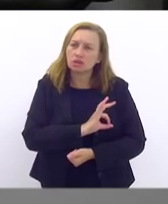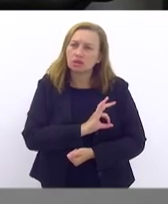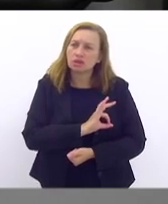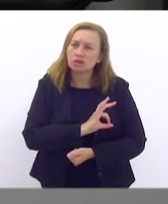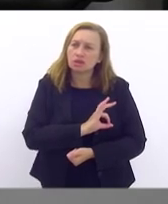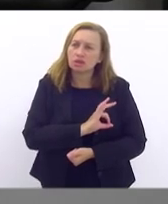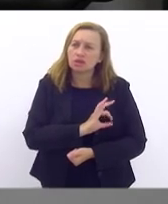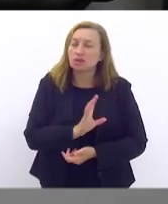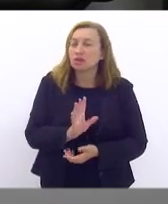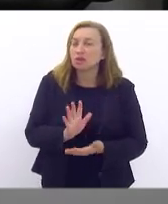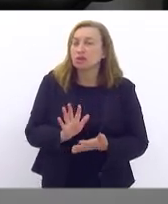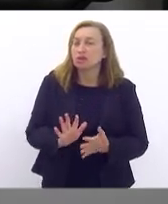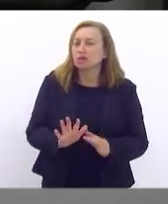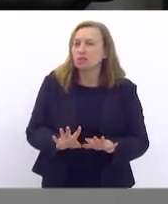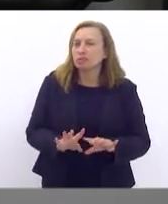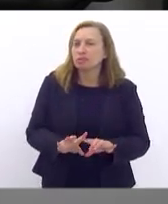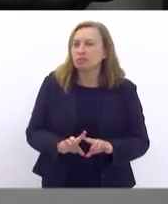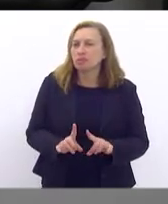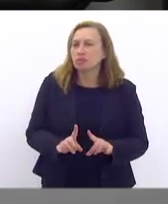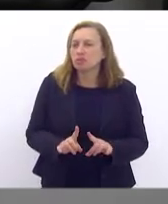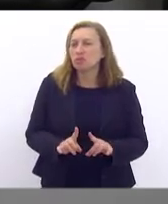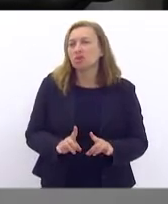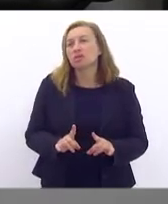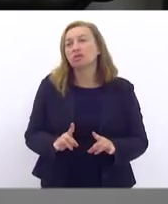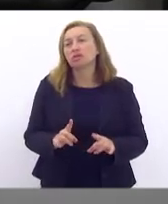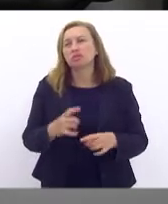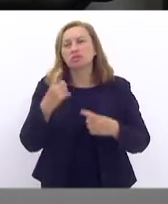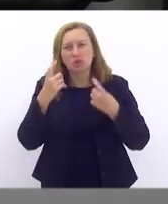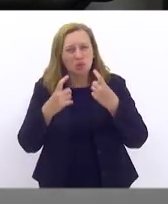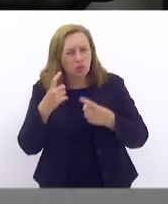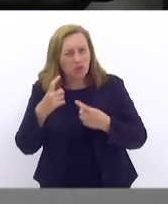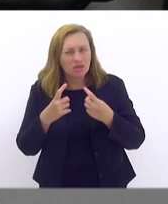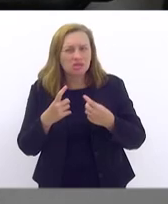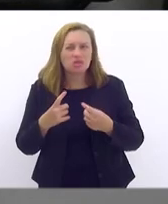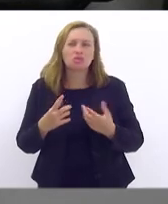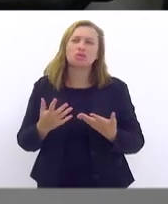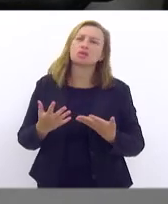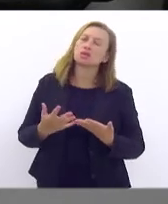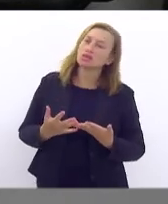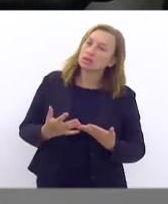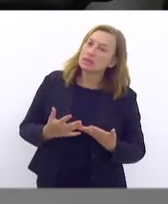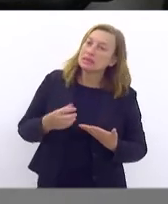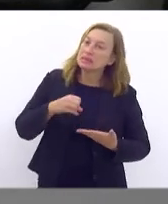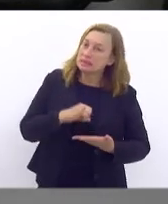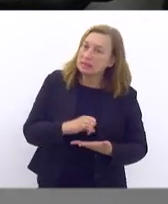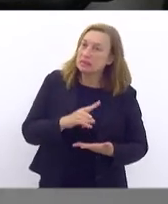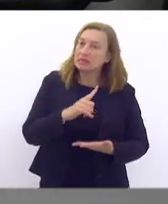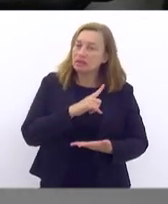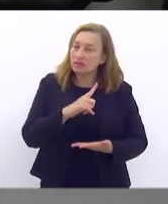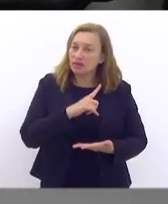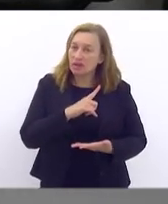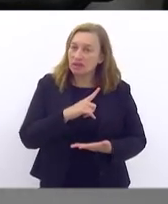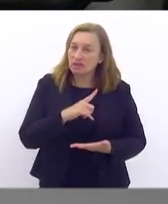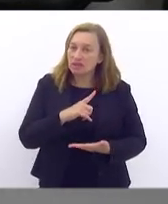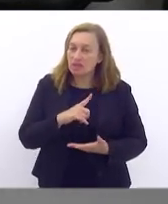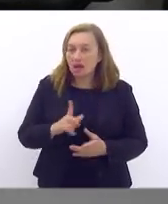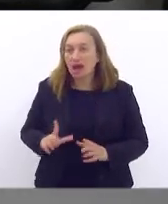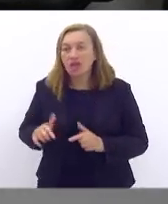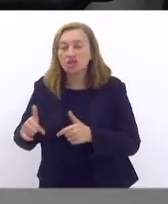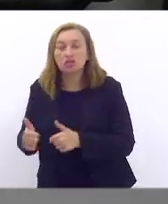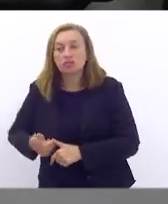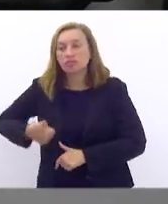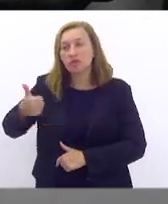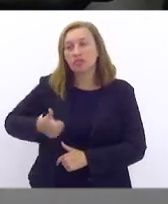acaba trazendo transtornos desnecessários se tivessem passado pela perícia,